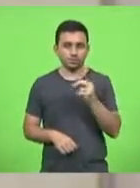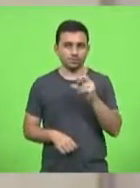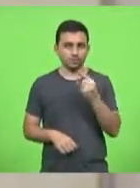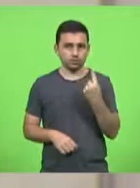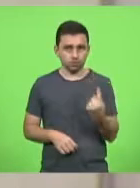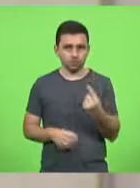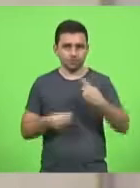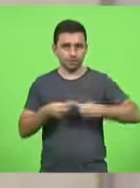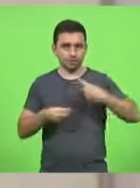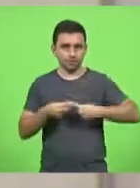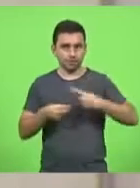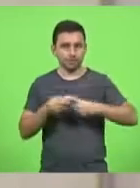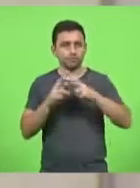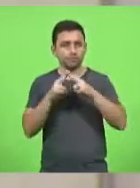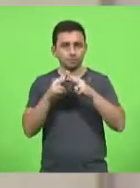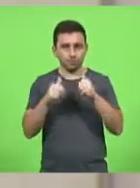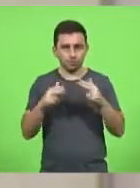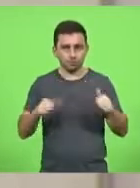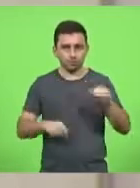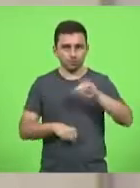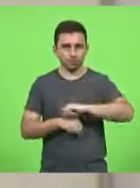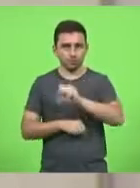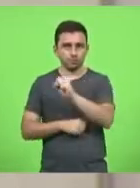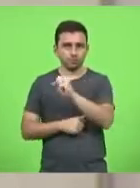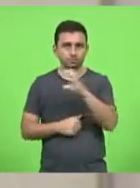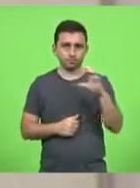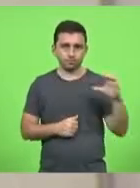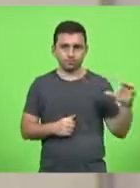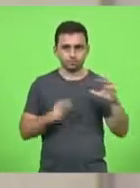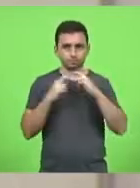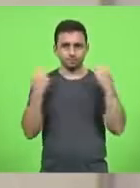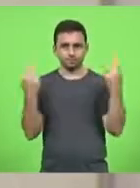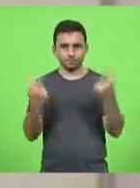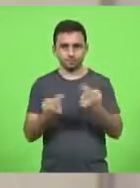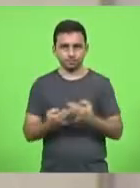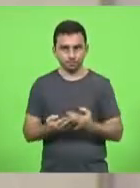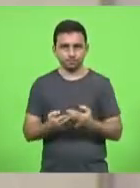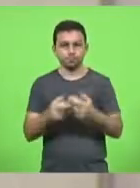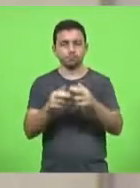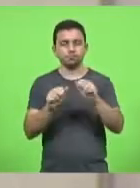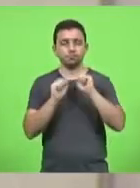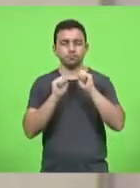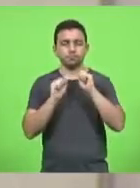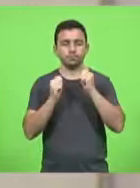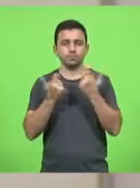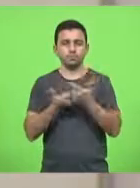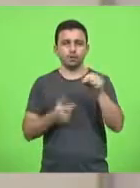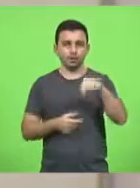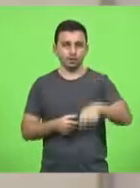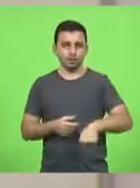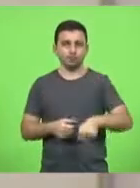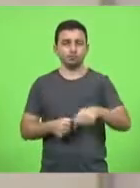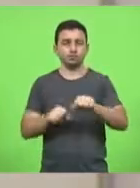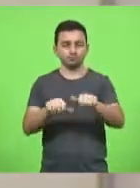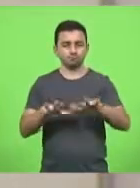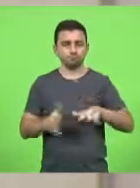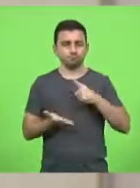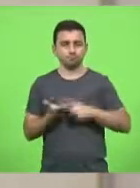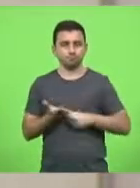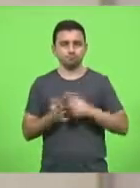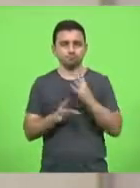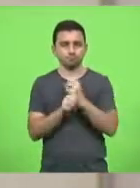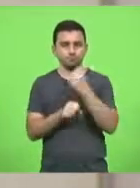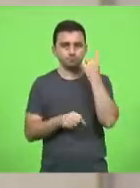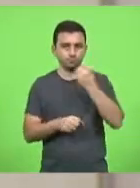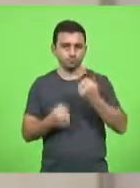de Florianópolis, capital do estado de Santa Catarina, reuniu-se a Assembleia Legislativa em sessão ordinária. Havendo quórum